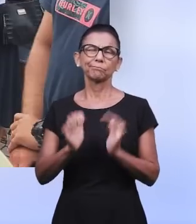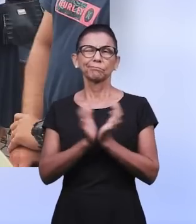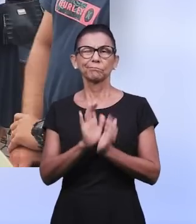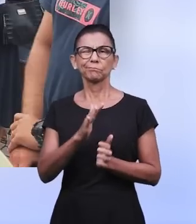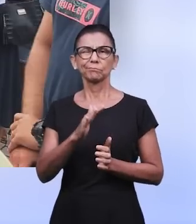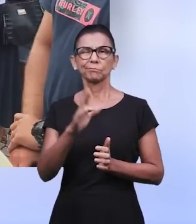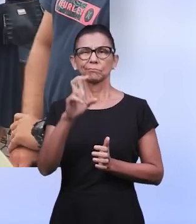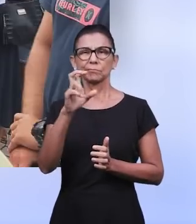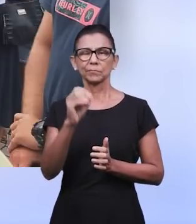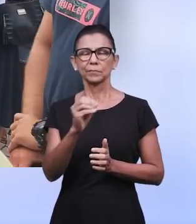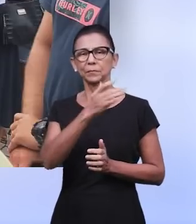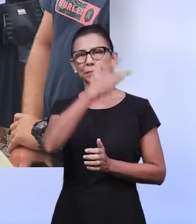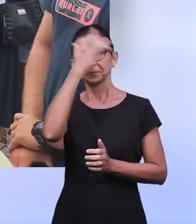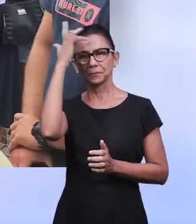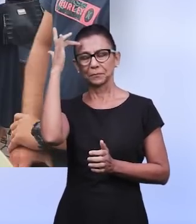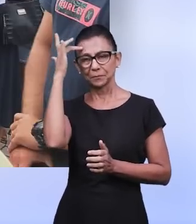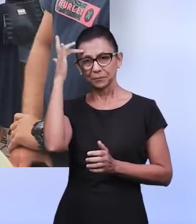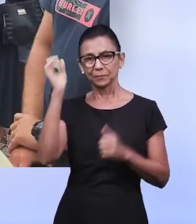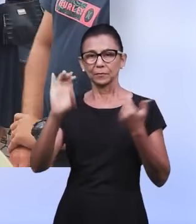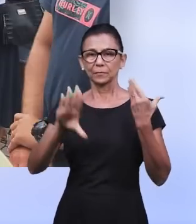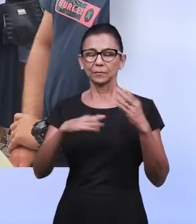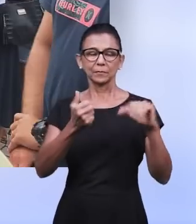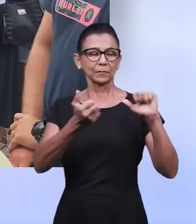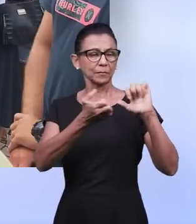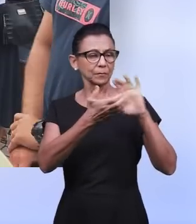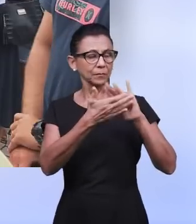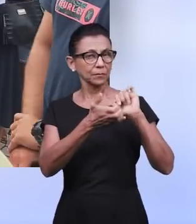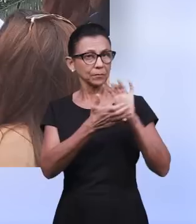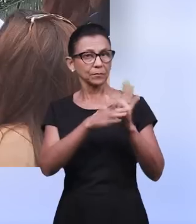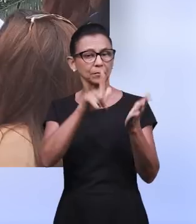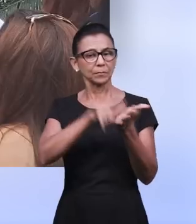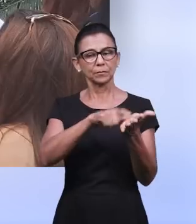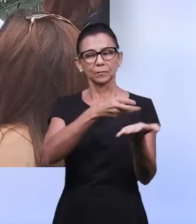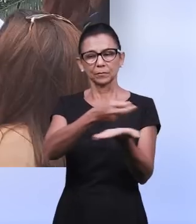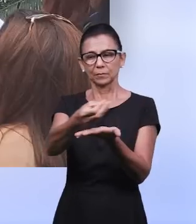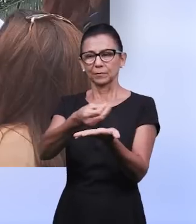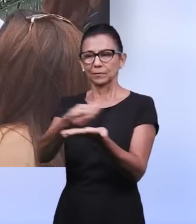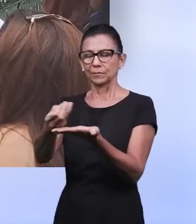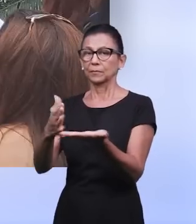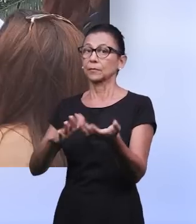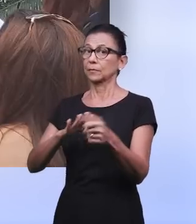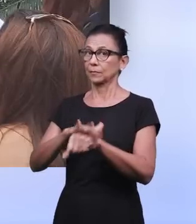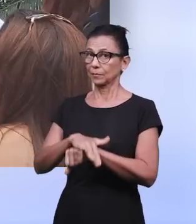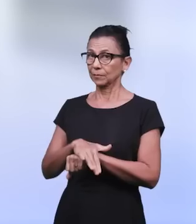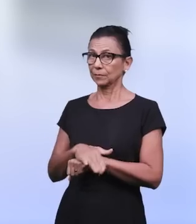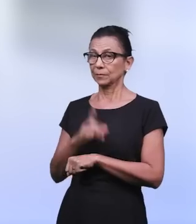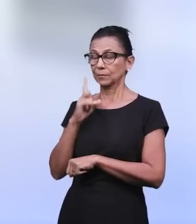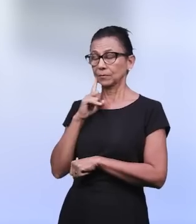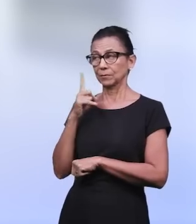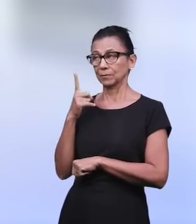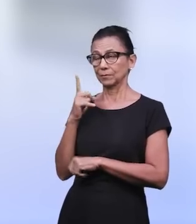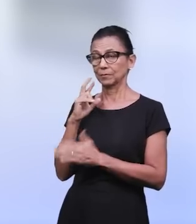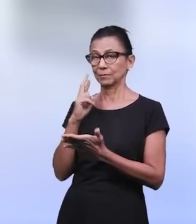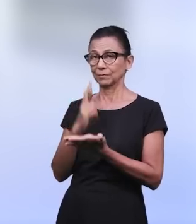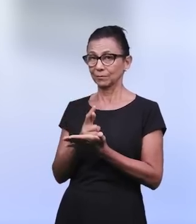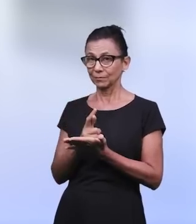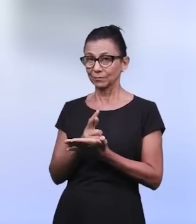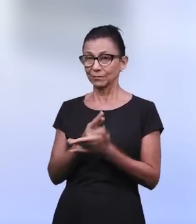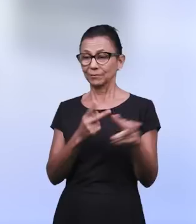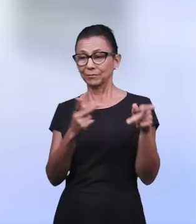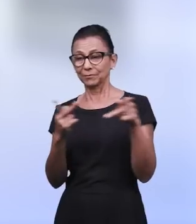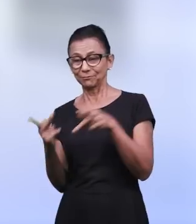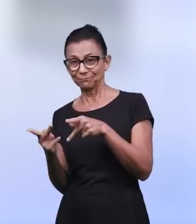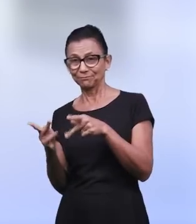de aproximadamente 50 pessoas. Eles cantaram louvores, entregaram convites e à noite, ó, colheram os frutos